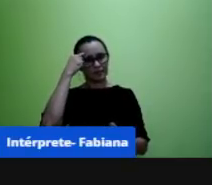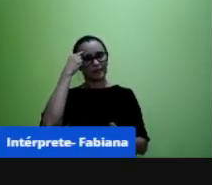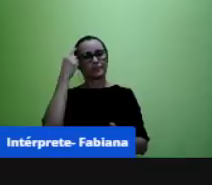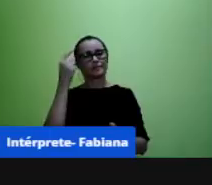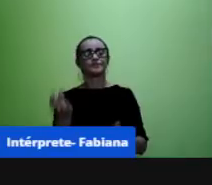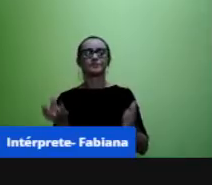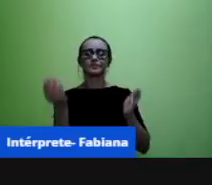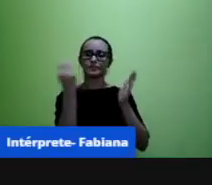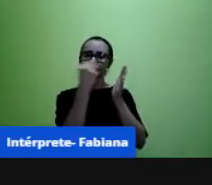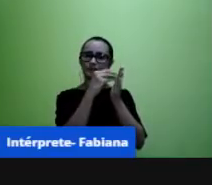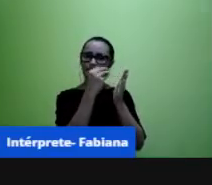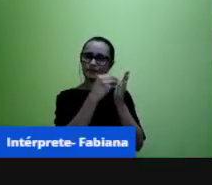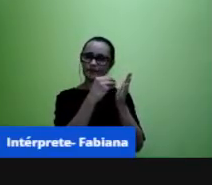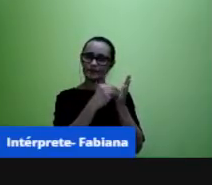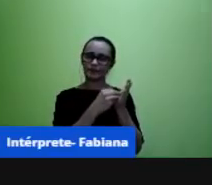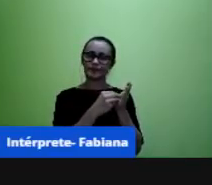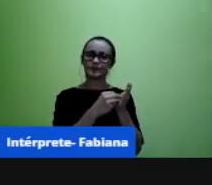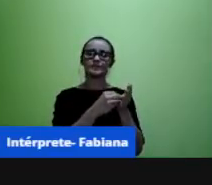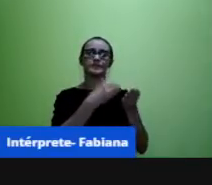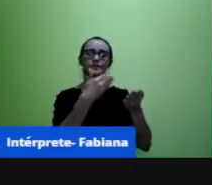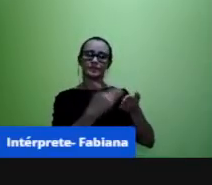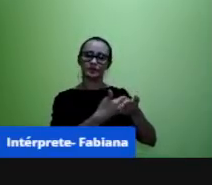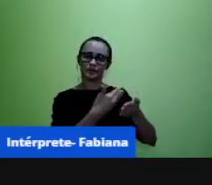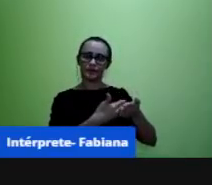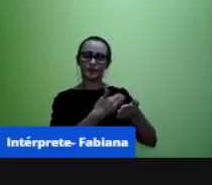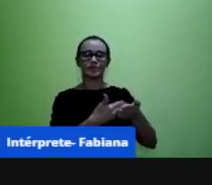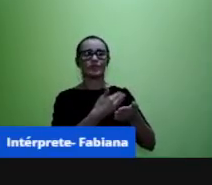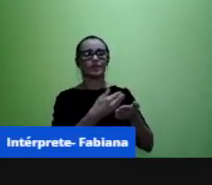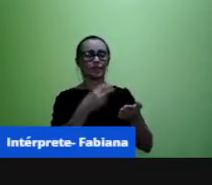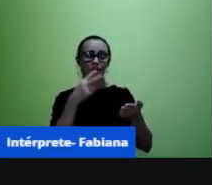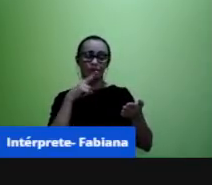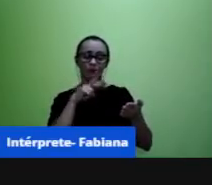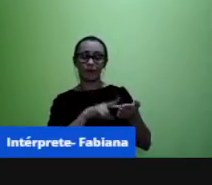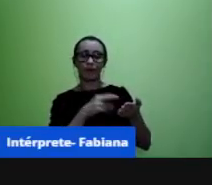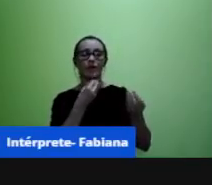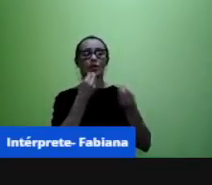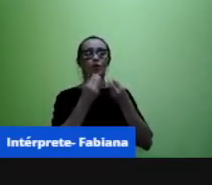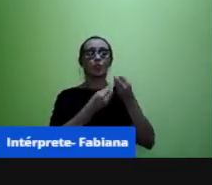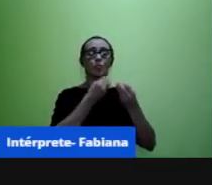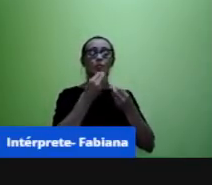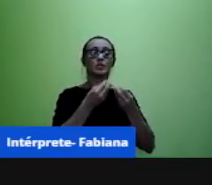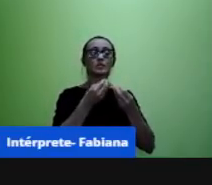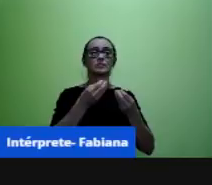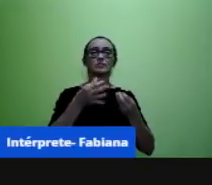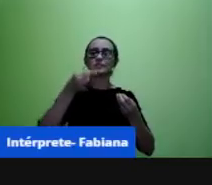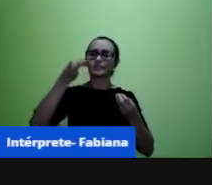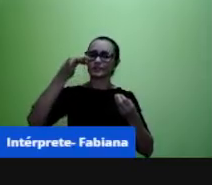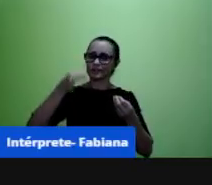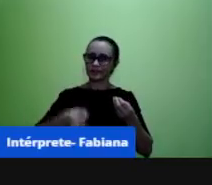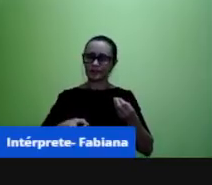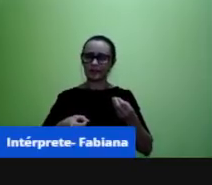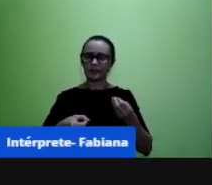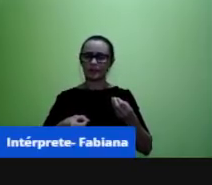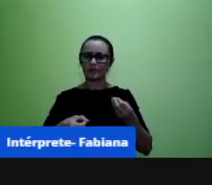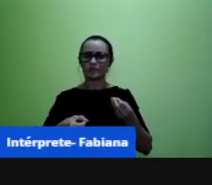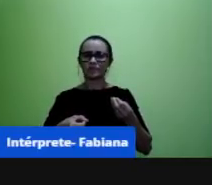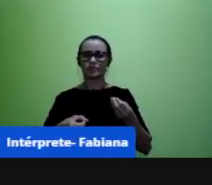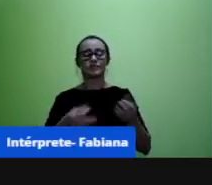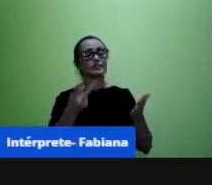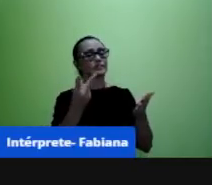quantitativamente, que os alunos conseguiram realizar, né? Quantas eles acertaram ou quantas não acertaram.